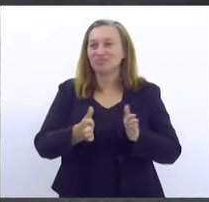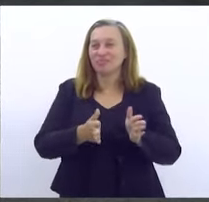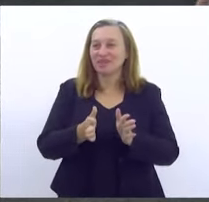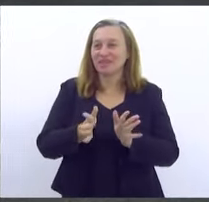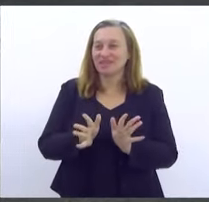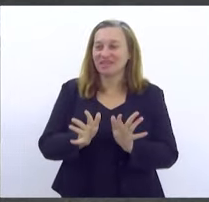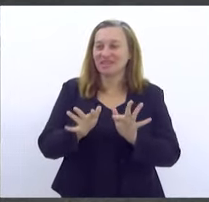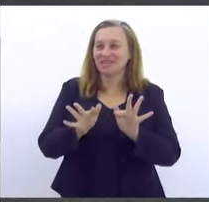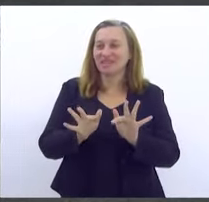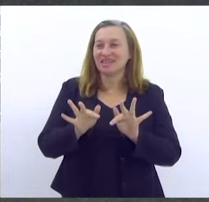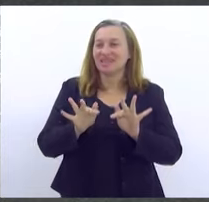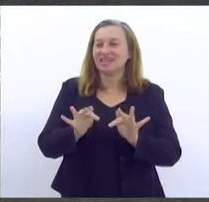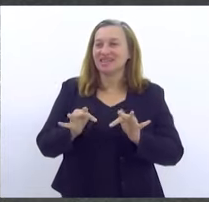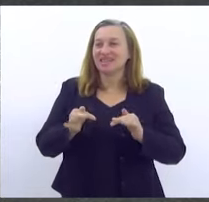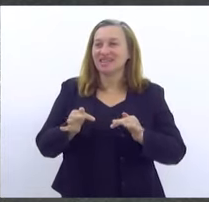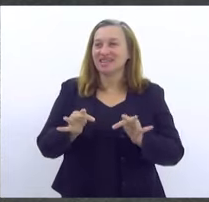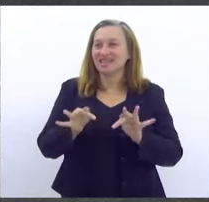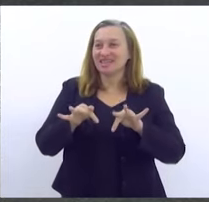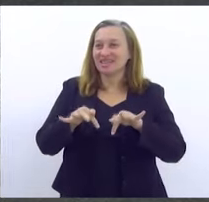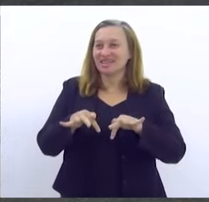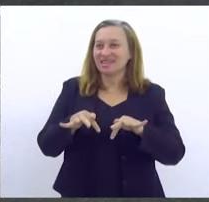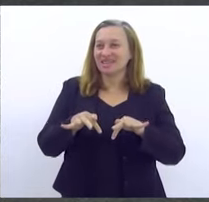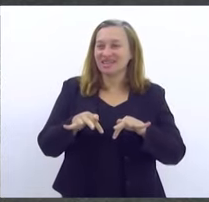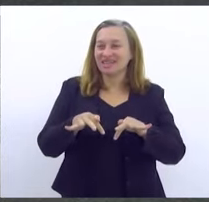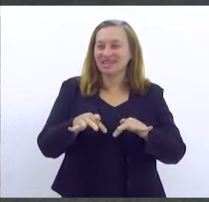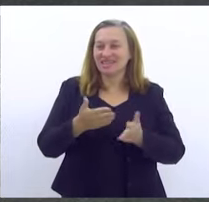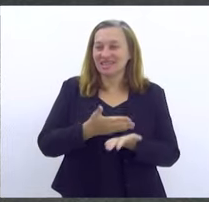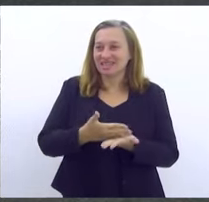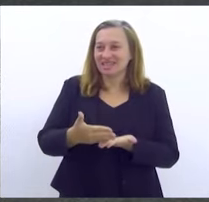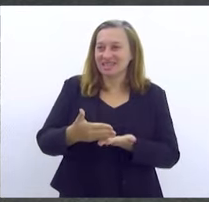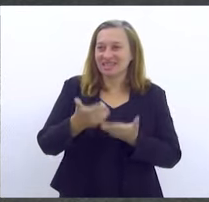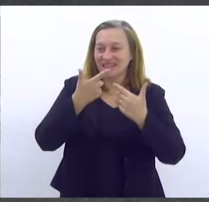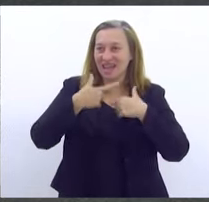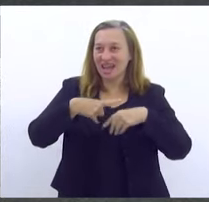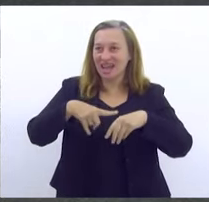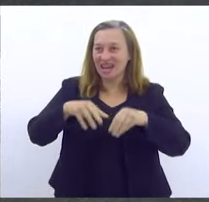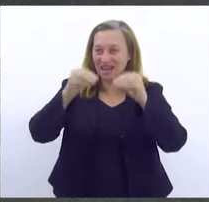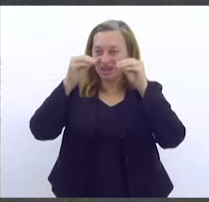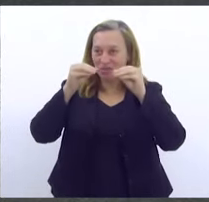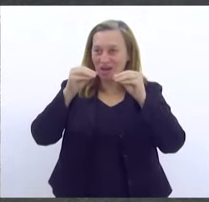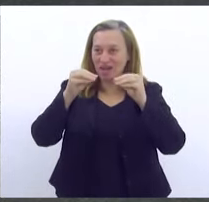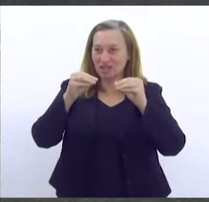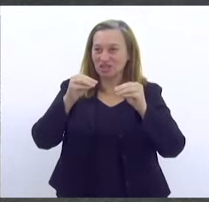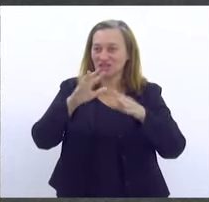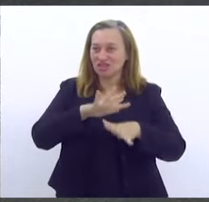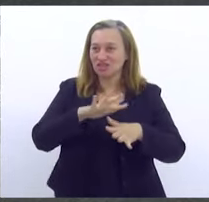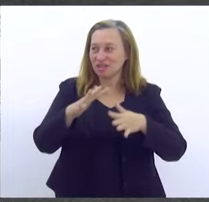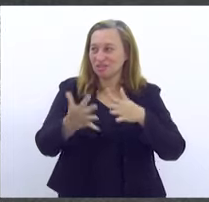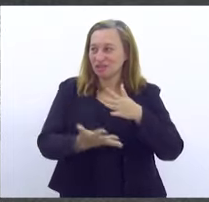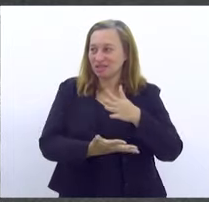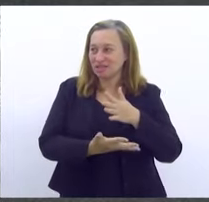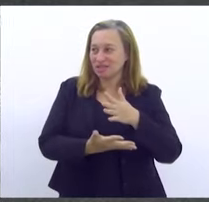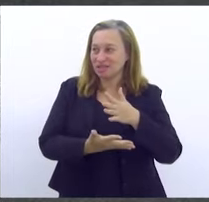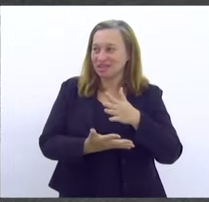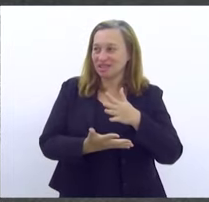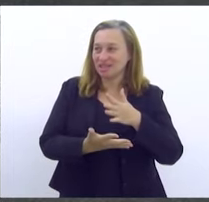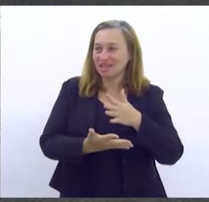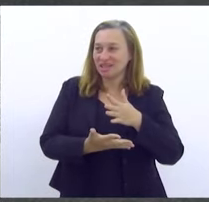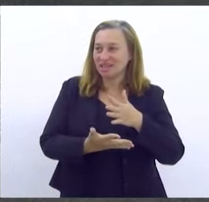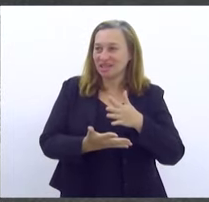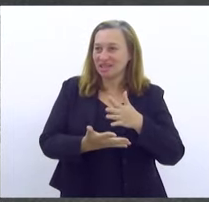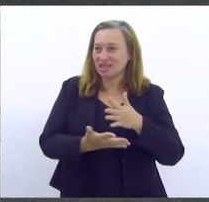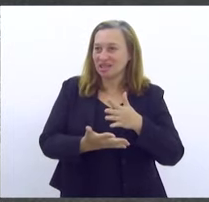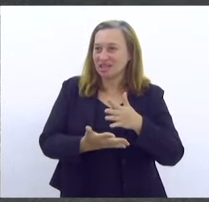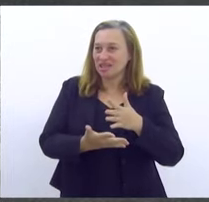eu sempre cumprimento a senhora da linguagem, que eu falava assim, da linguagem de Libras. Hoje,